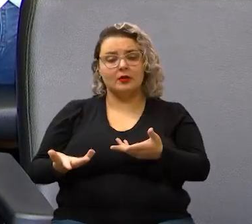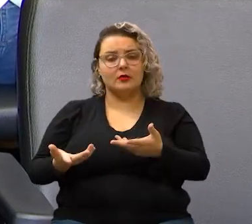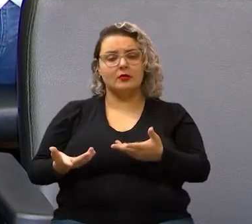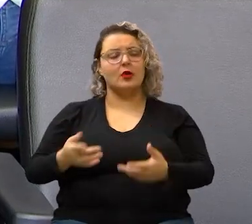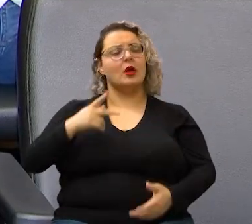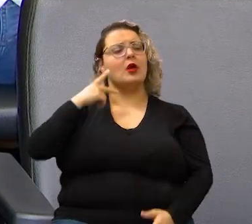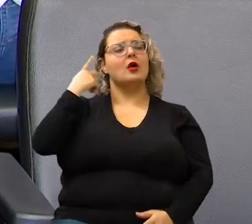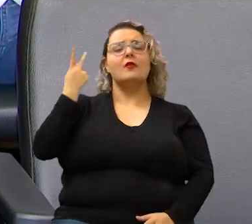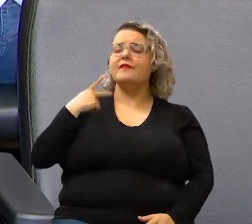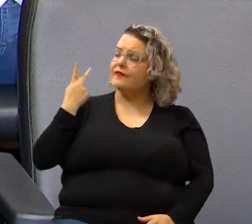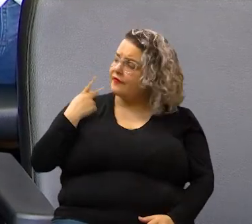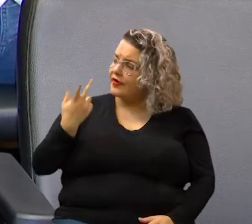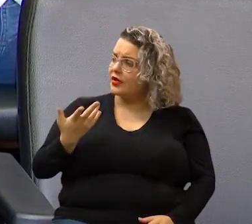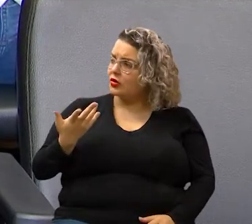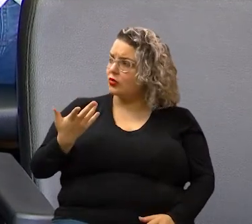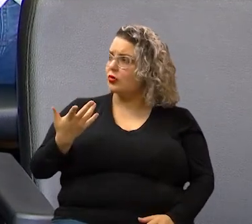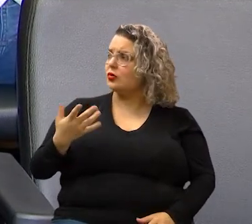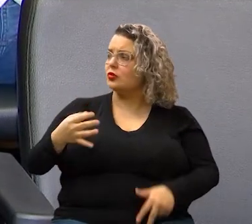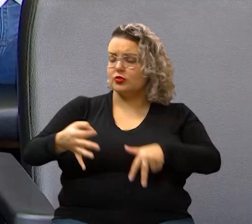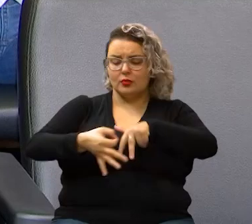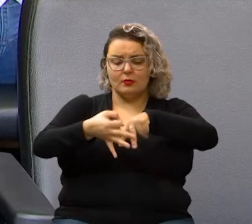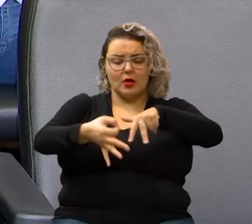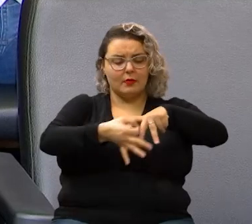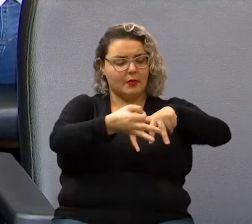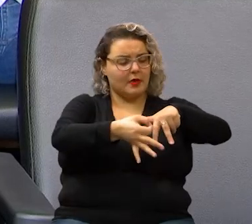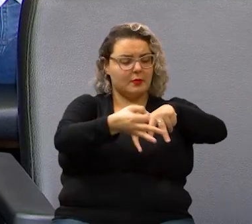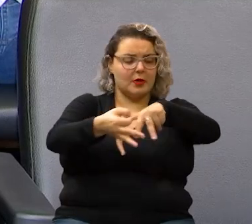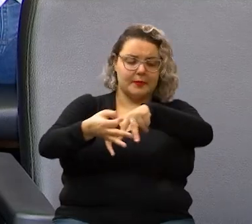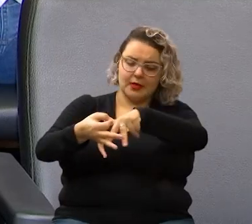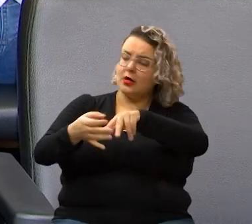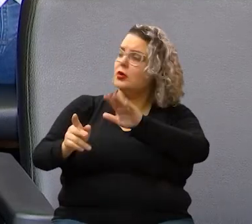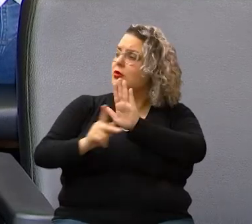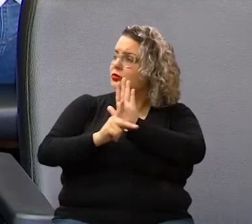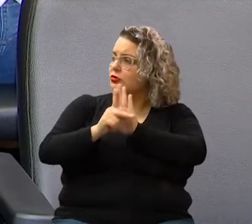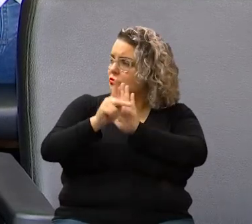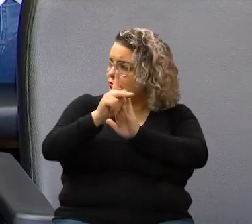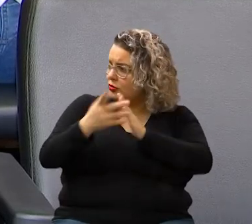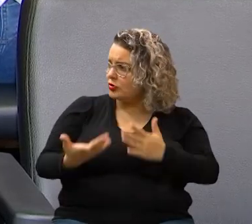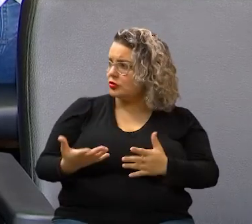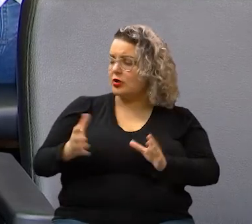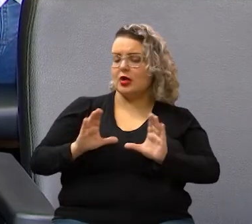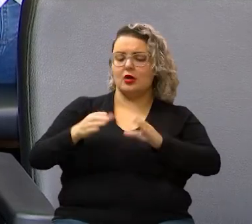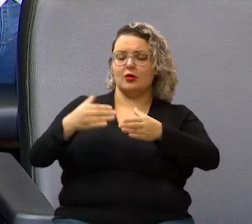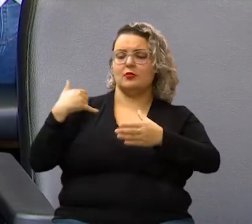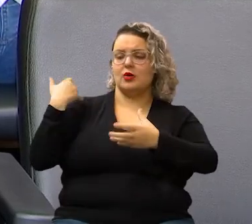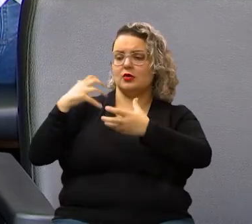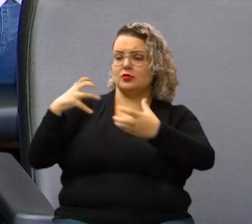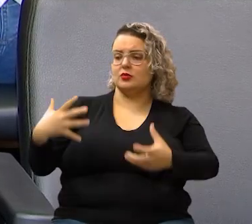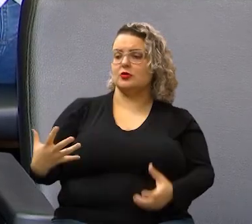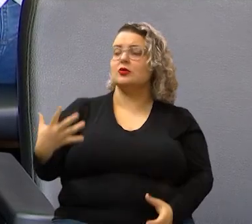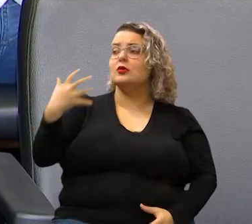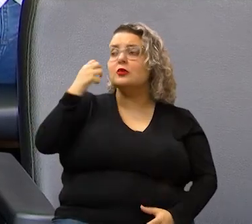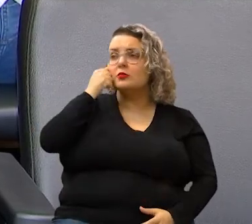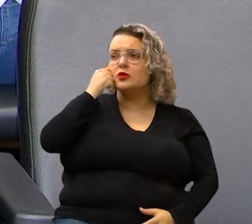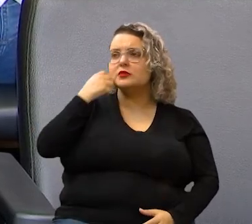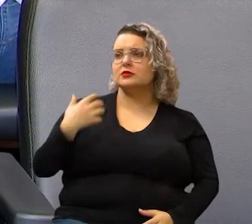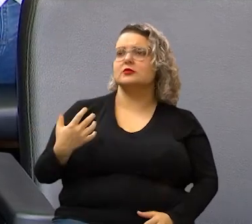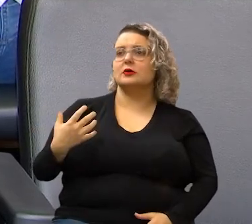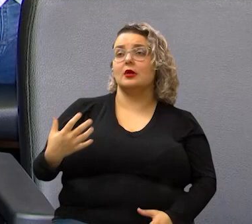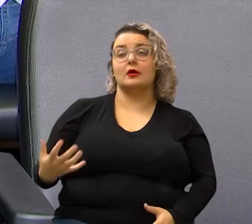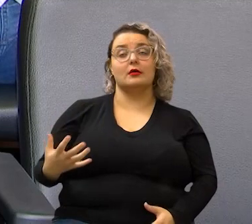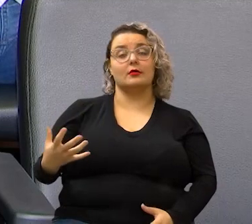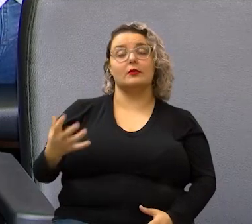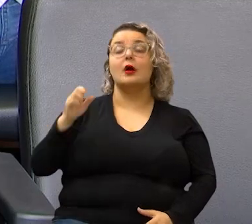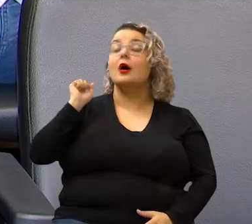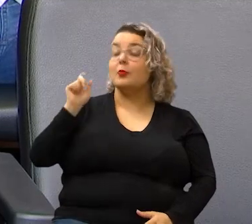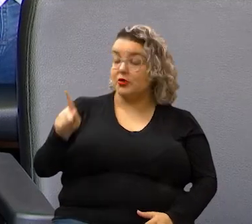abordar. Vereador, além dos pareceres aos projetos, a Comissão dos Idosos, Aposentados e